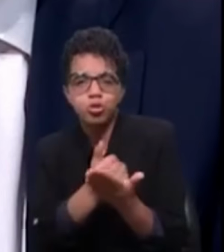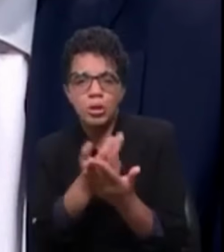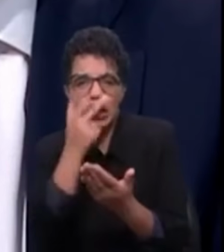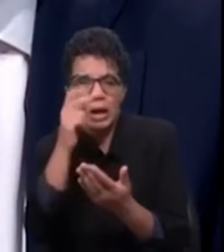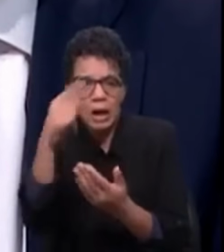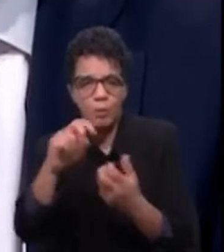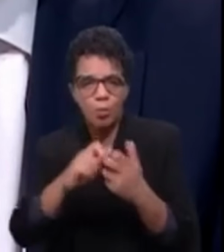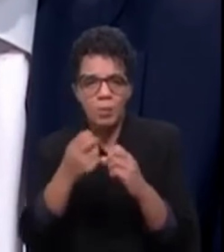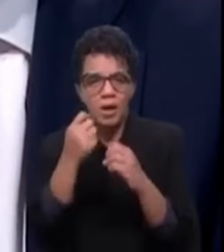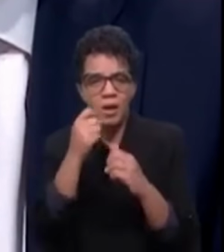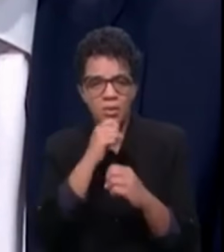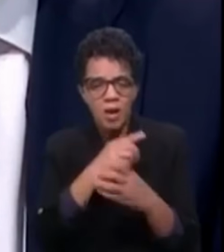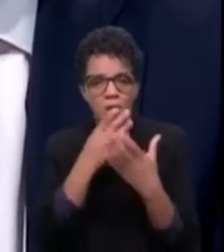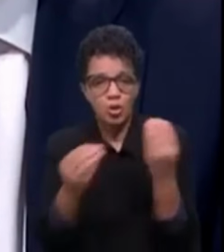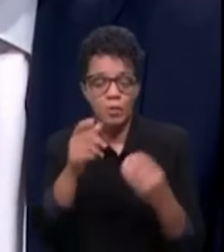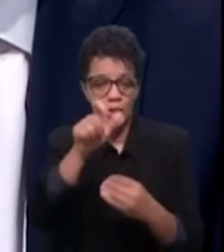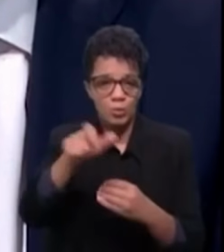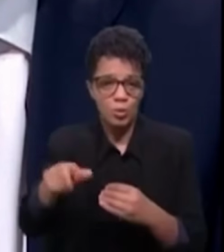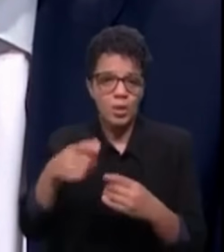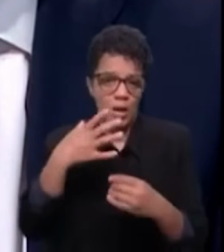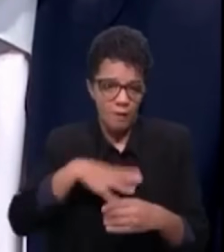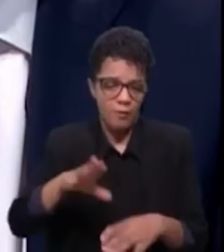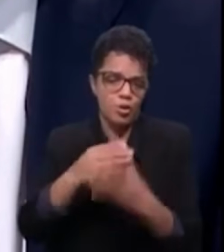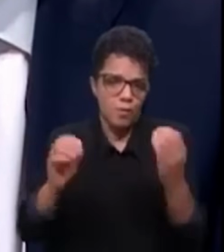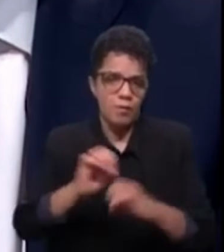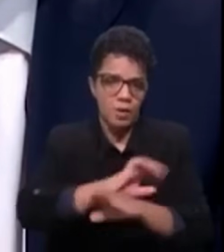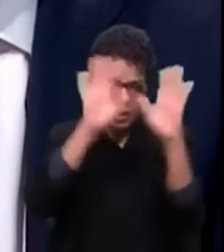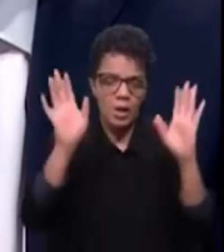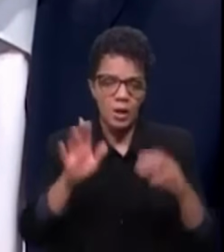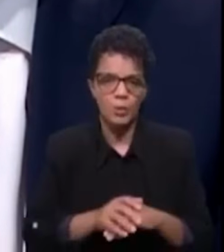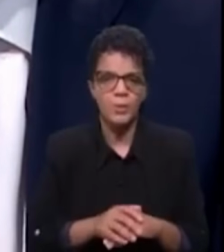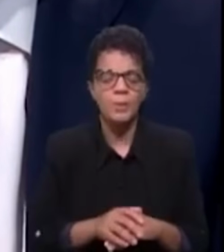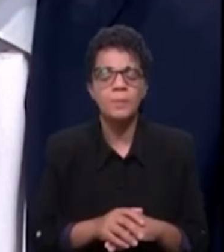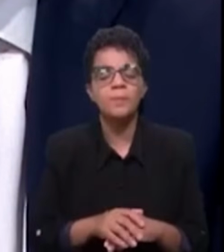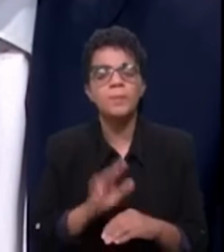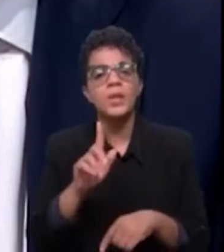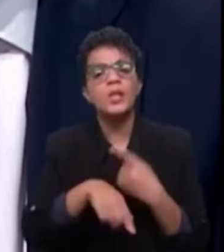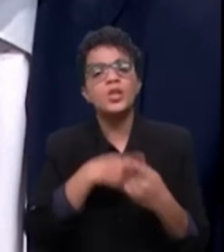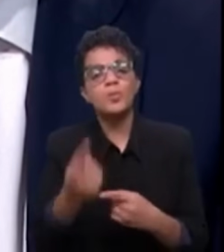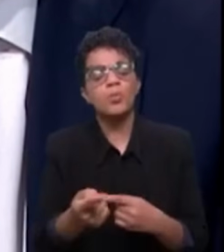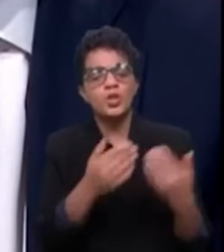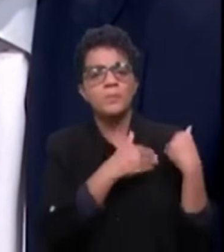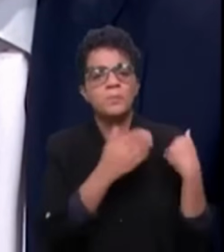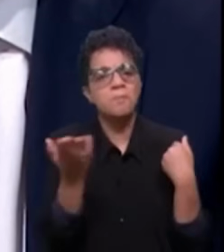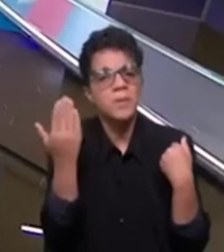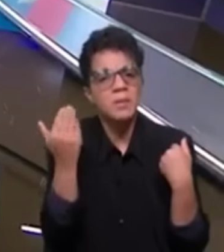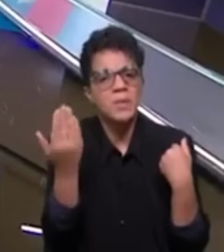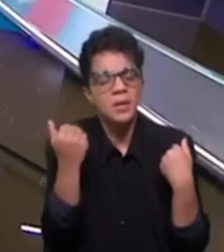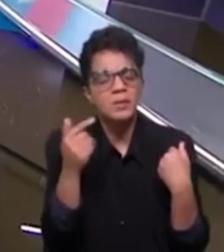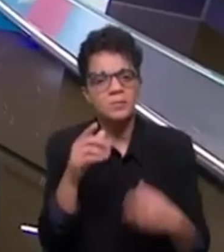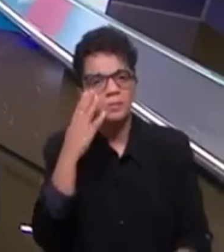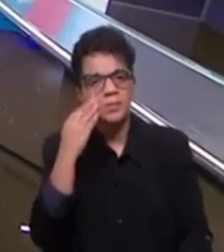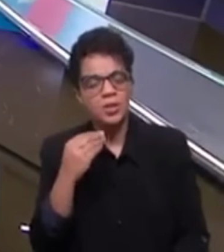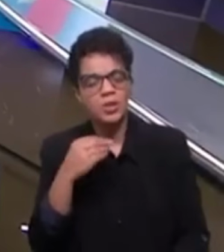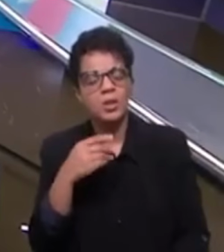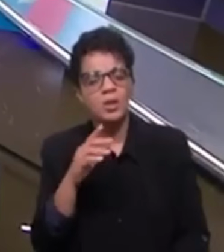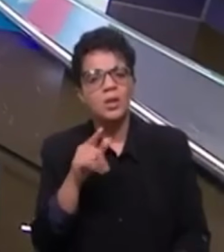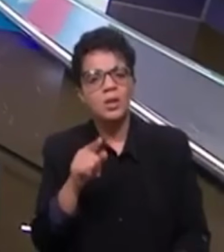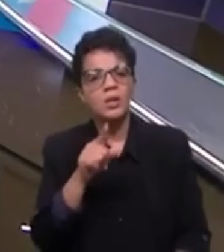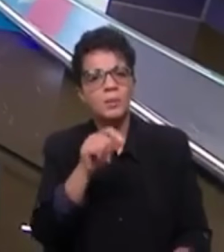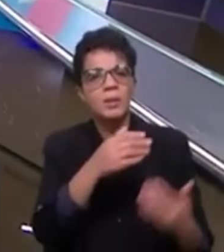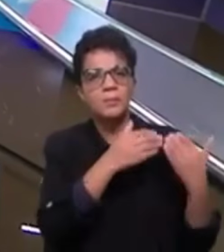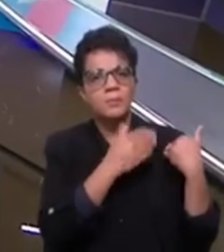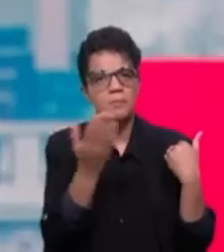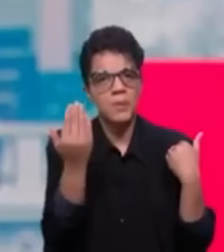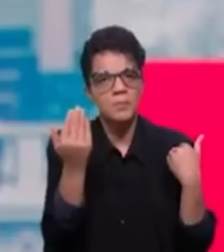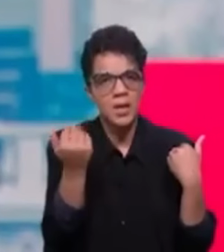para resolver os problemas que as pessoas têm e que querem ver resolvidos Com certeza L acha que essa medida forma de controlar as forças segisa